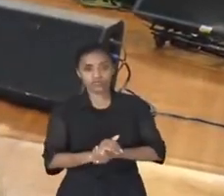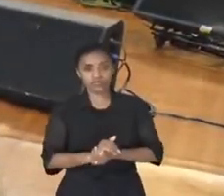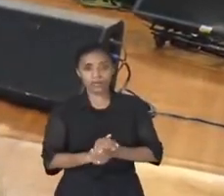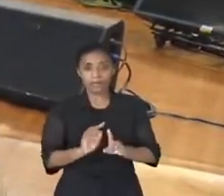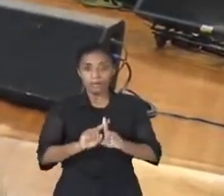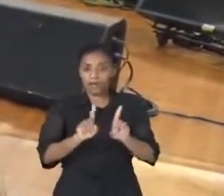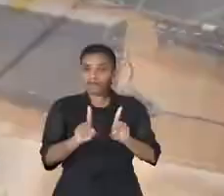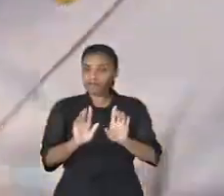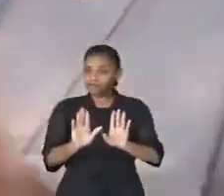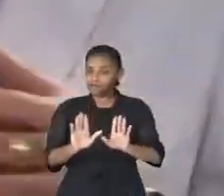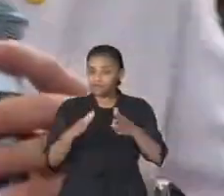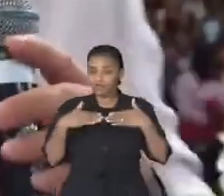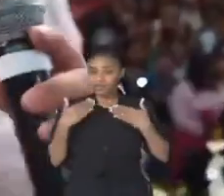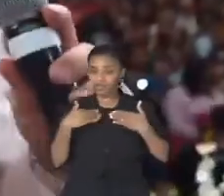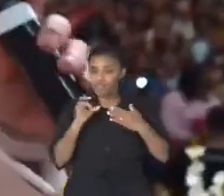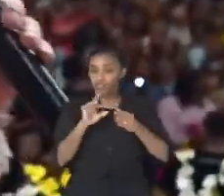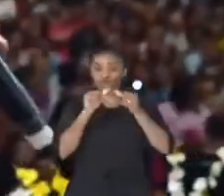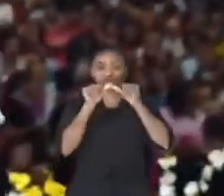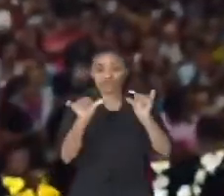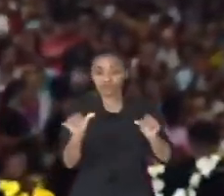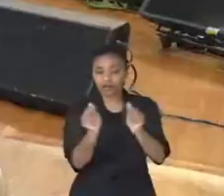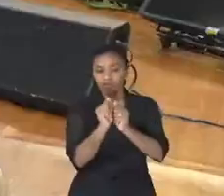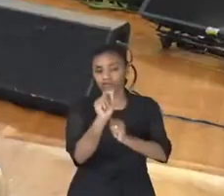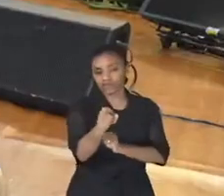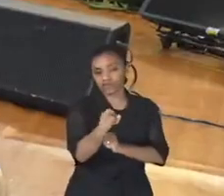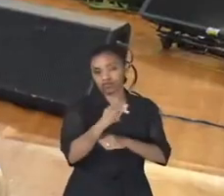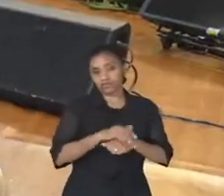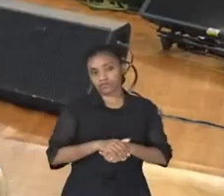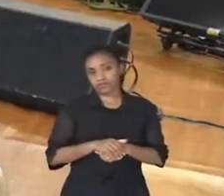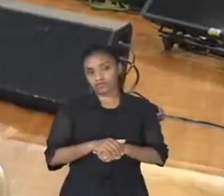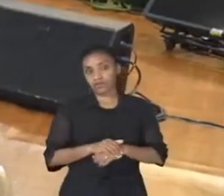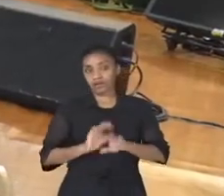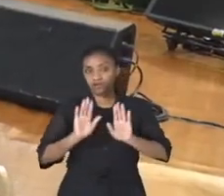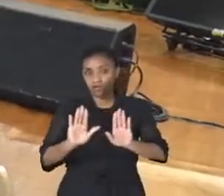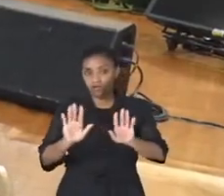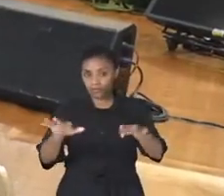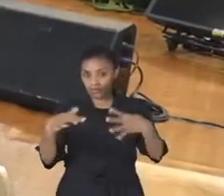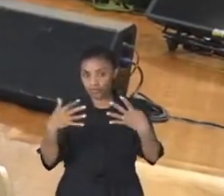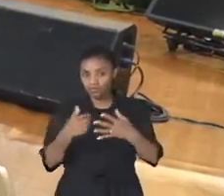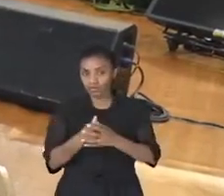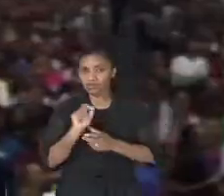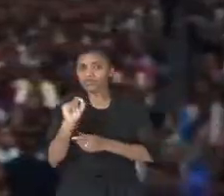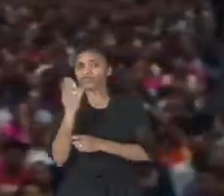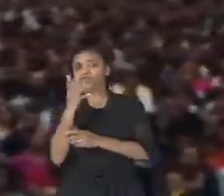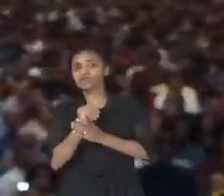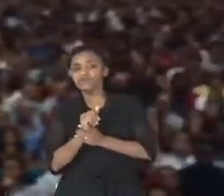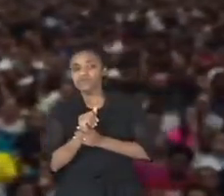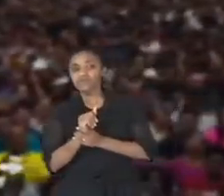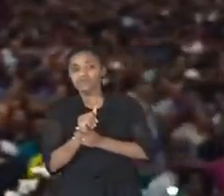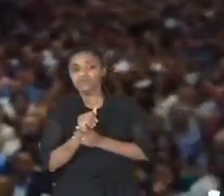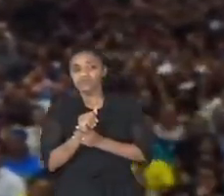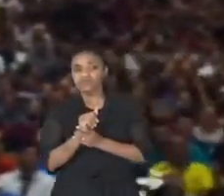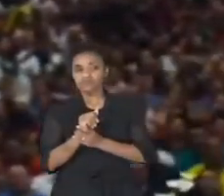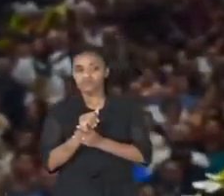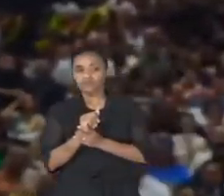não se alegre muito, porque ele só está com você. Agora olha o que pode acontecer.